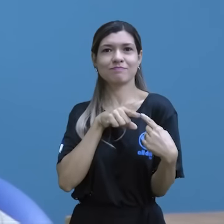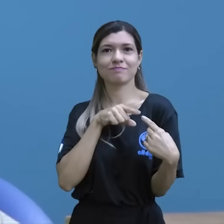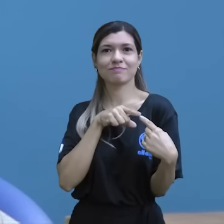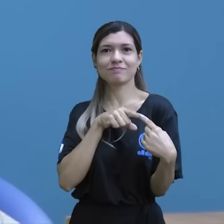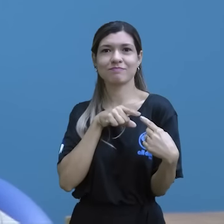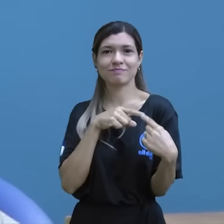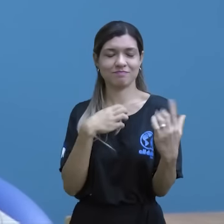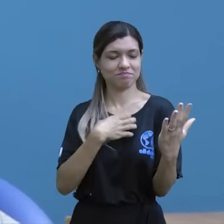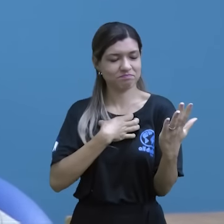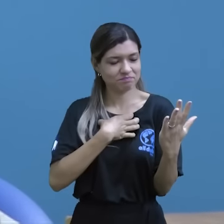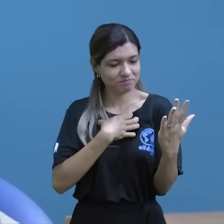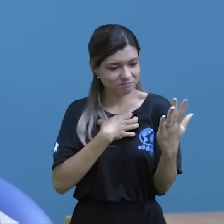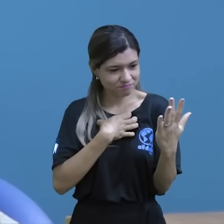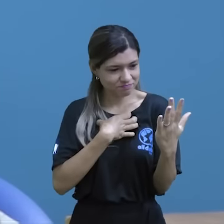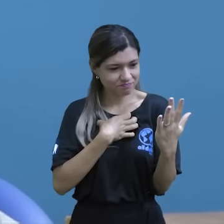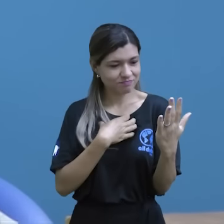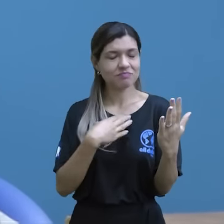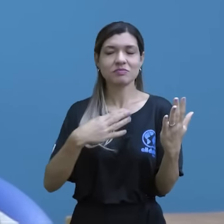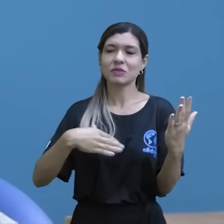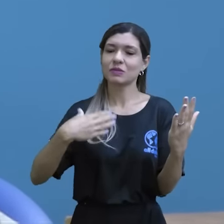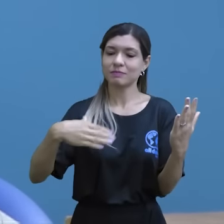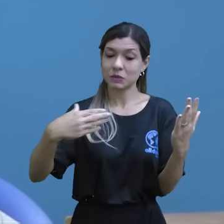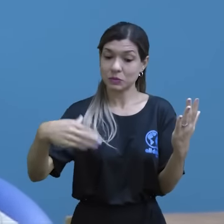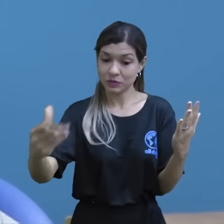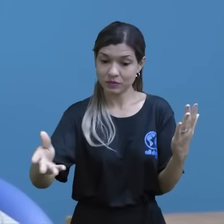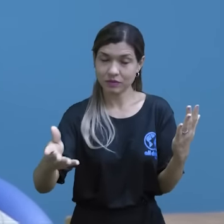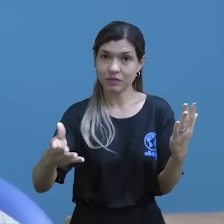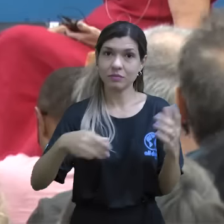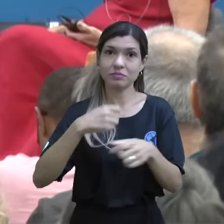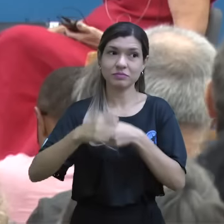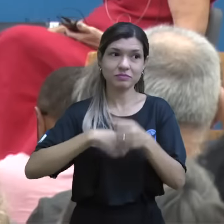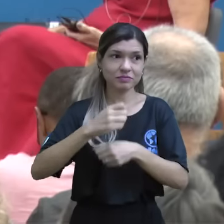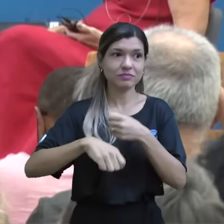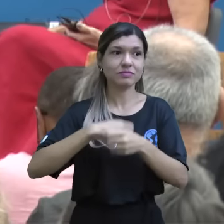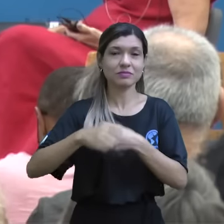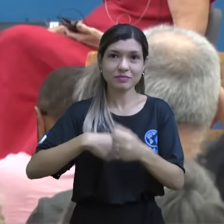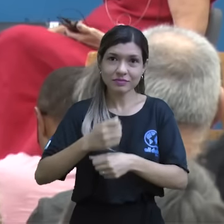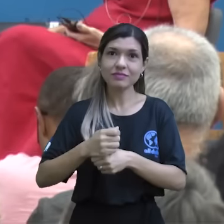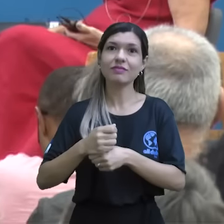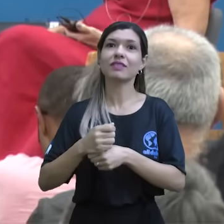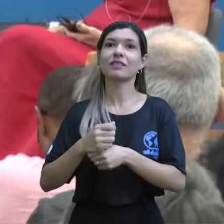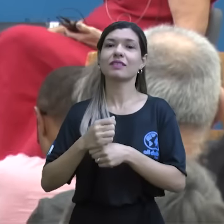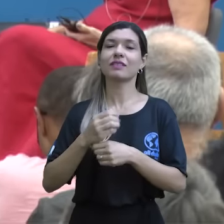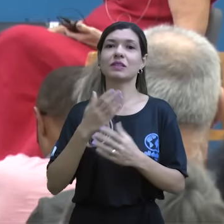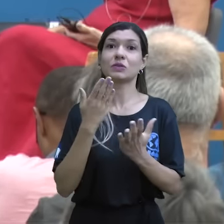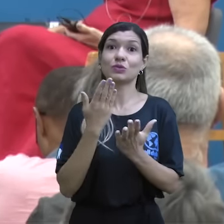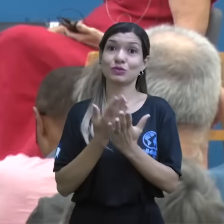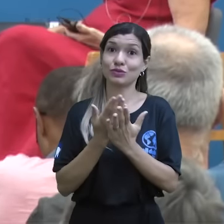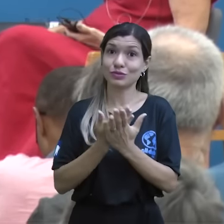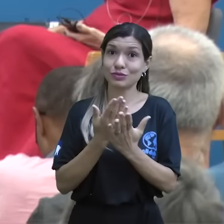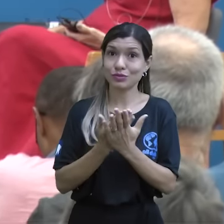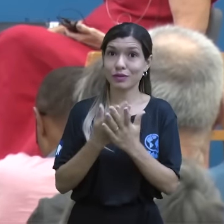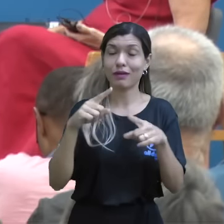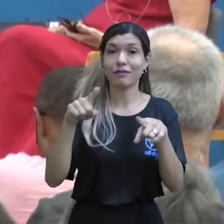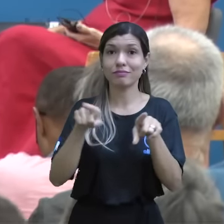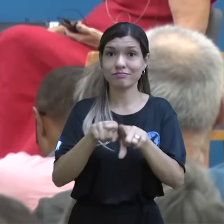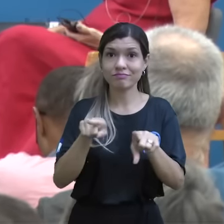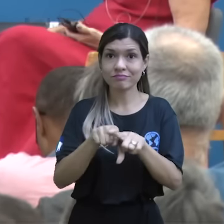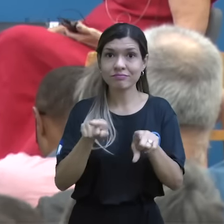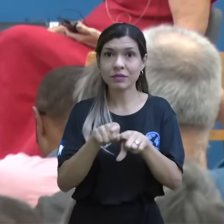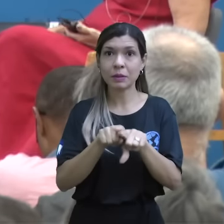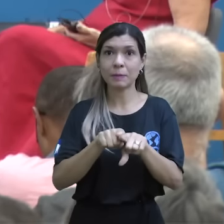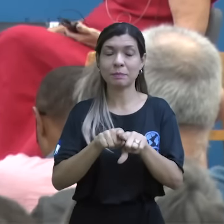questão racial no Brasil, sempre a partir da perspectiva da branquitude, né? Ou seja, como foram